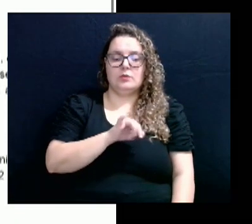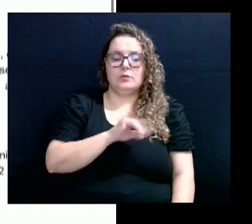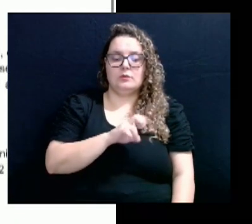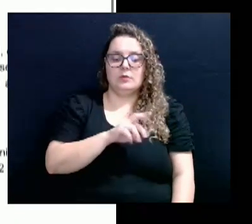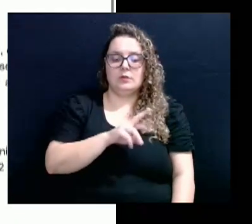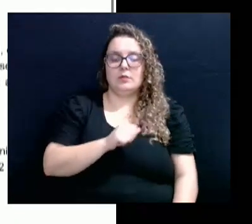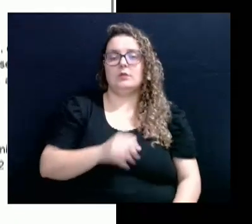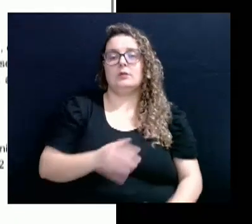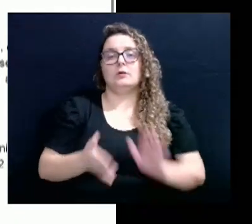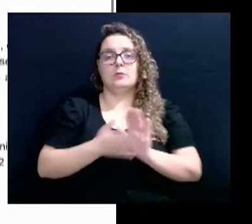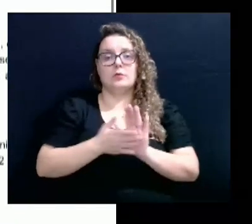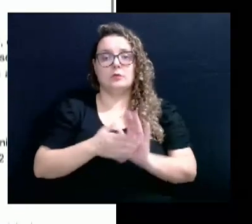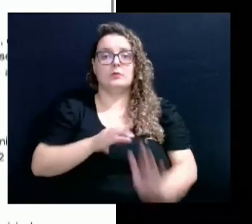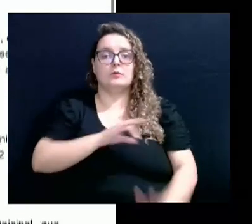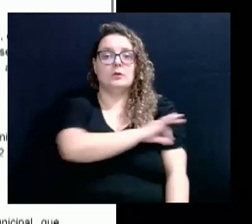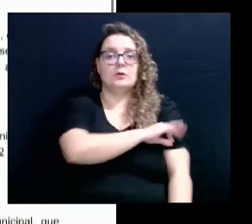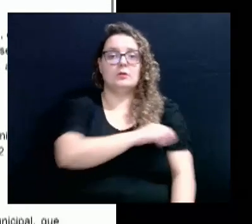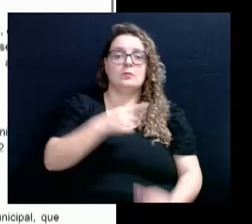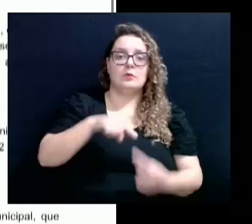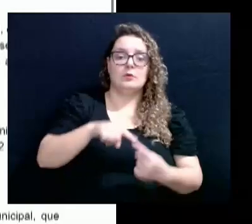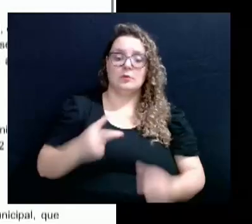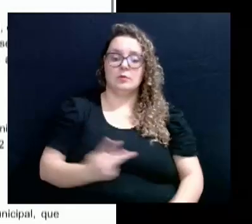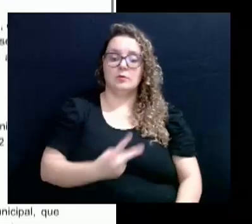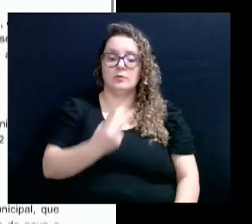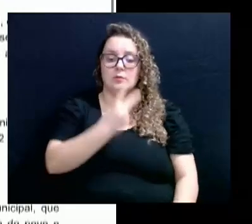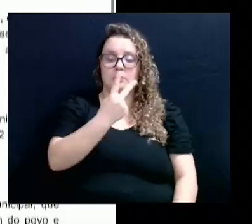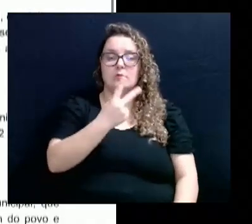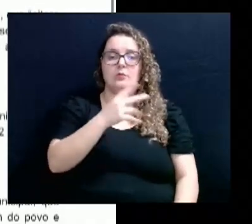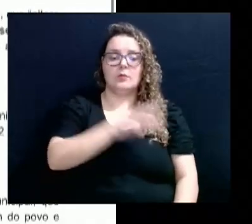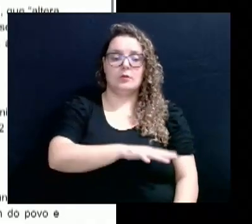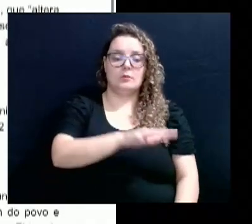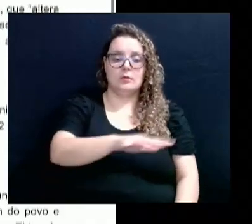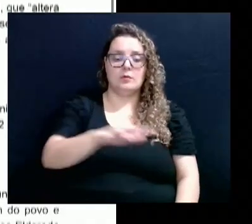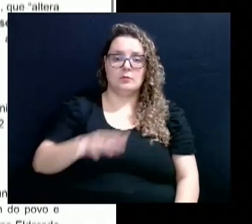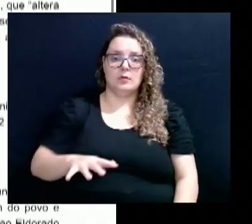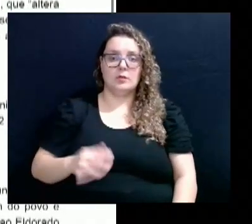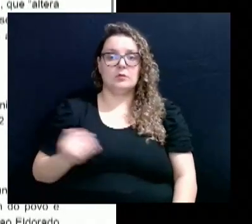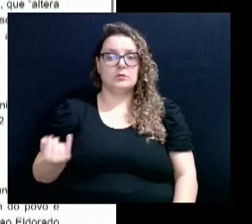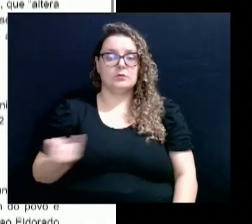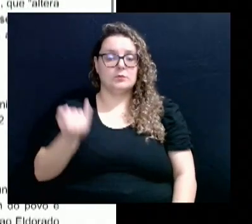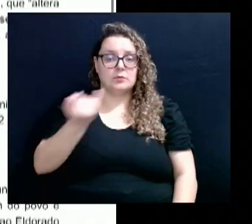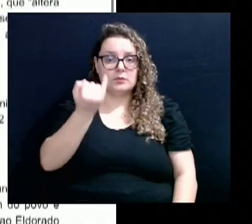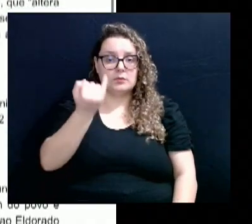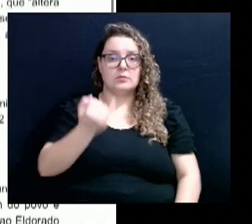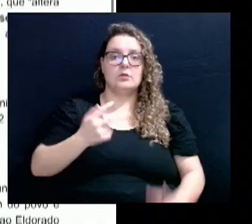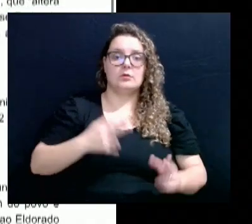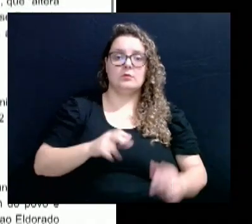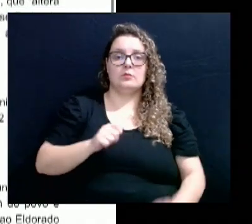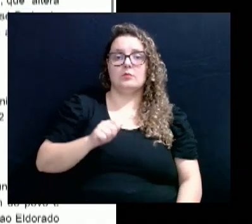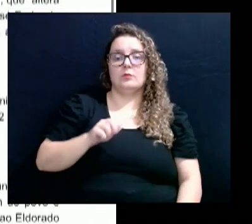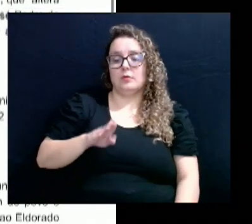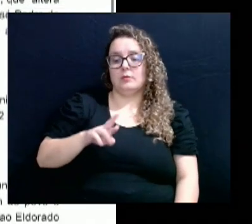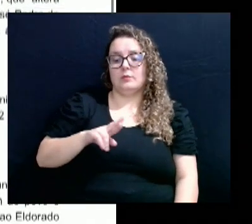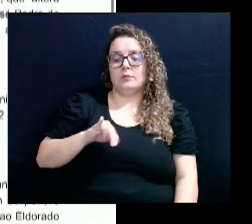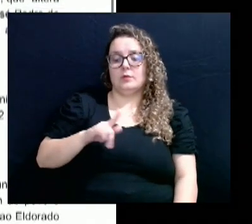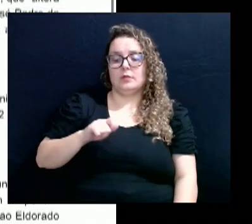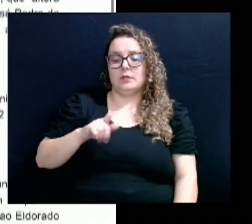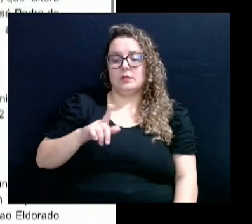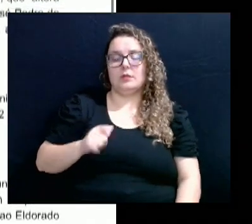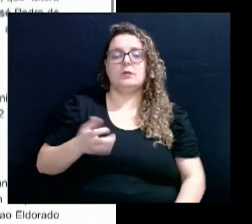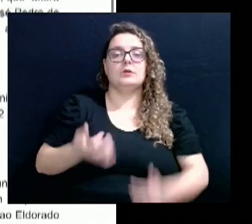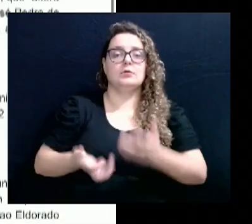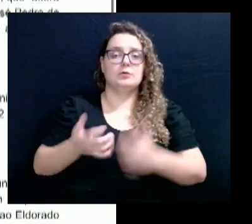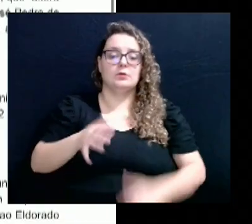o objetivo é valorizar áreas consideradas essenciais, como a Brigada de Incêndio e o setor de compras